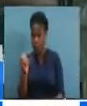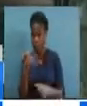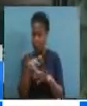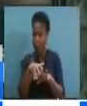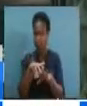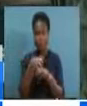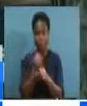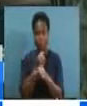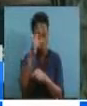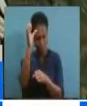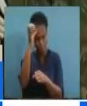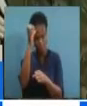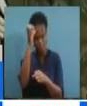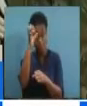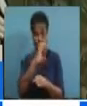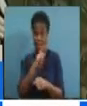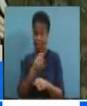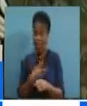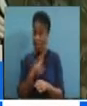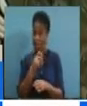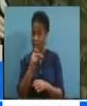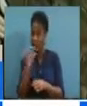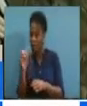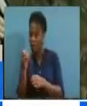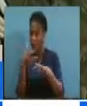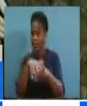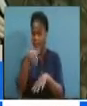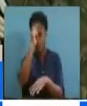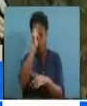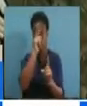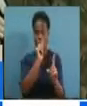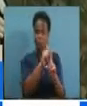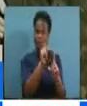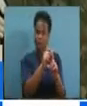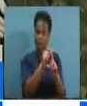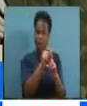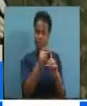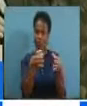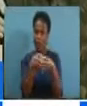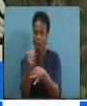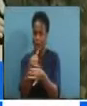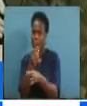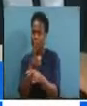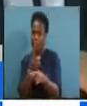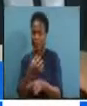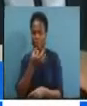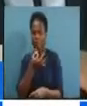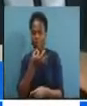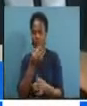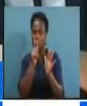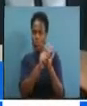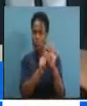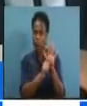na CDAO, uma integração que respeitasse as especificidades deste arquipélago, chegando mesmo a falar de um